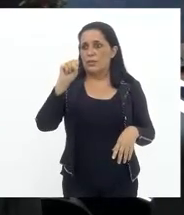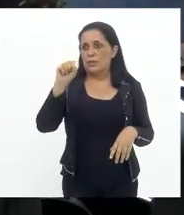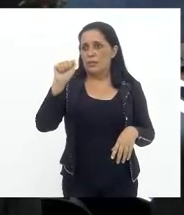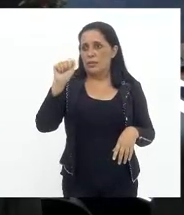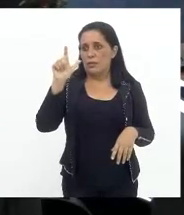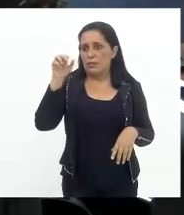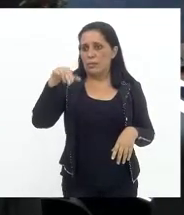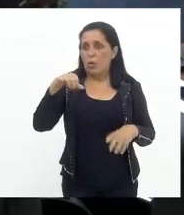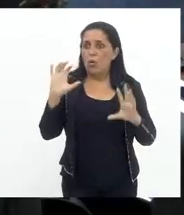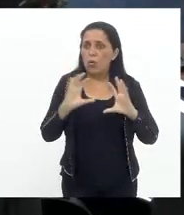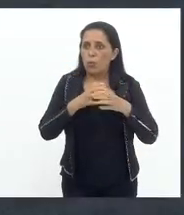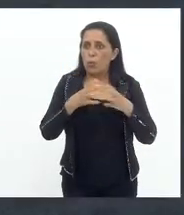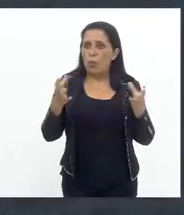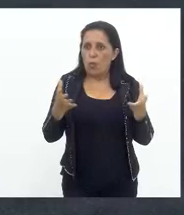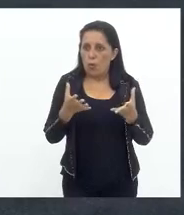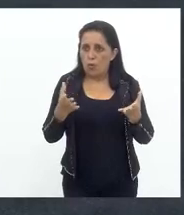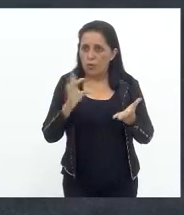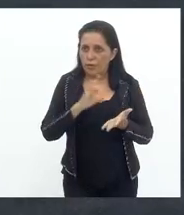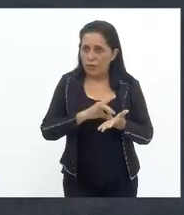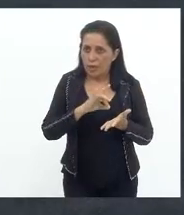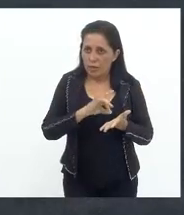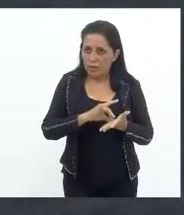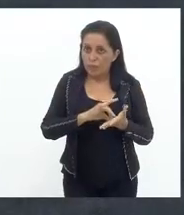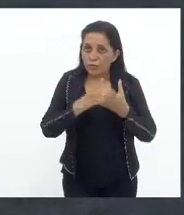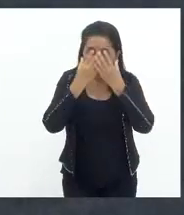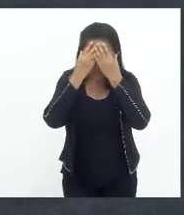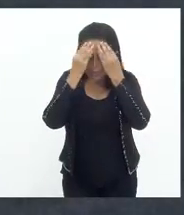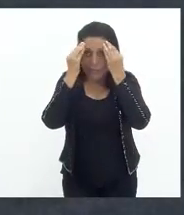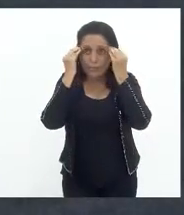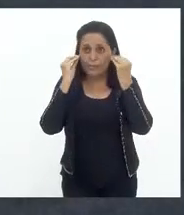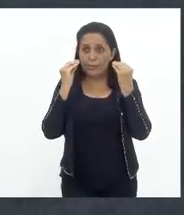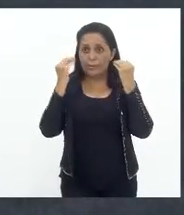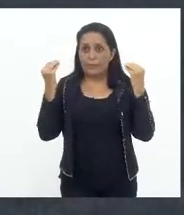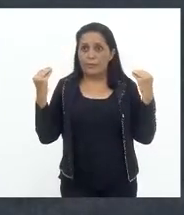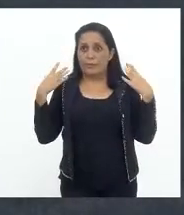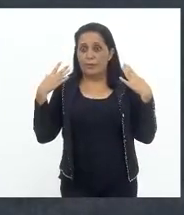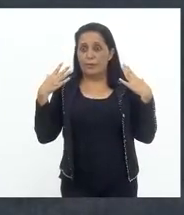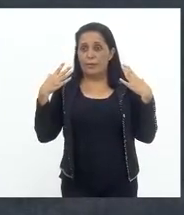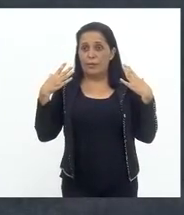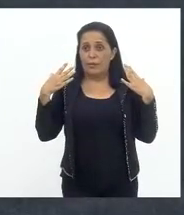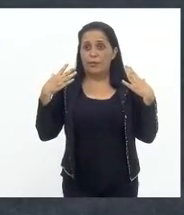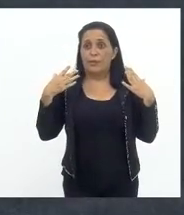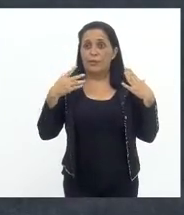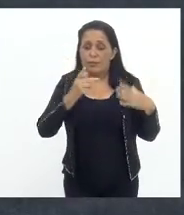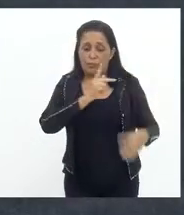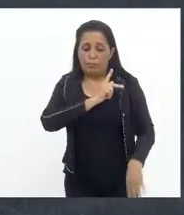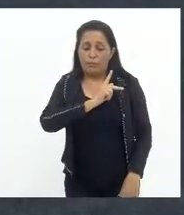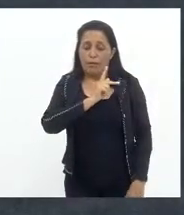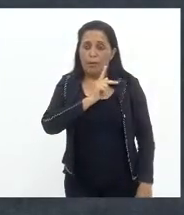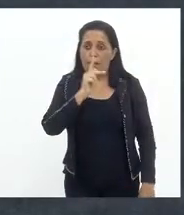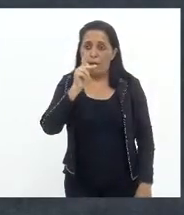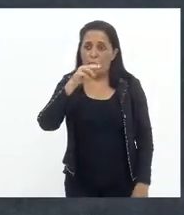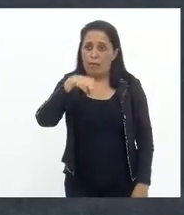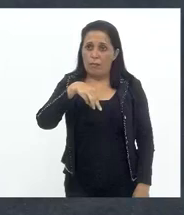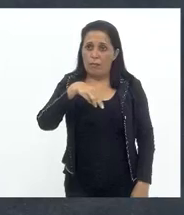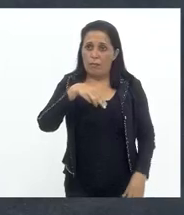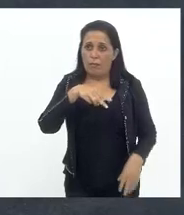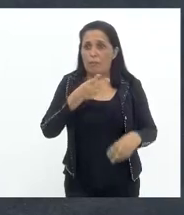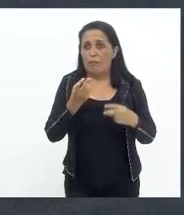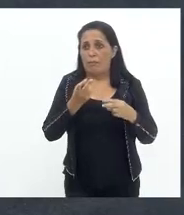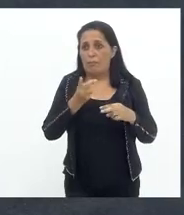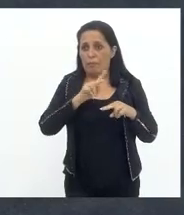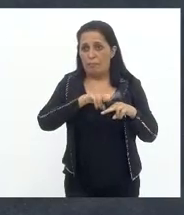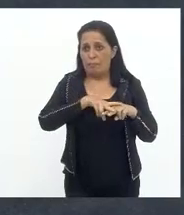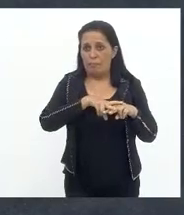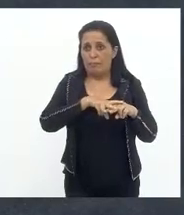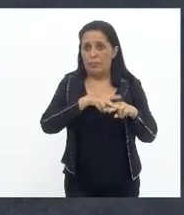esse grupo que está aqui hoje, na realidade, ficou esquecido quando da pauta dos policiais penais. Eles não querem ser policiais penais. Eles